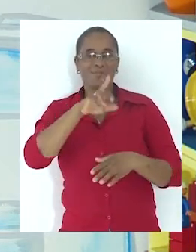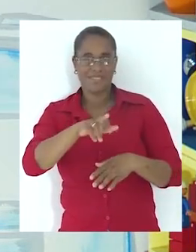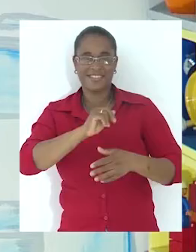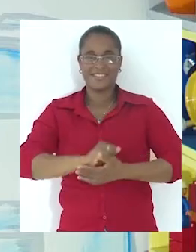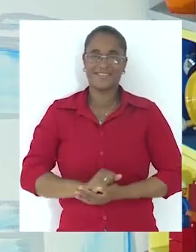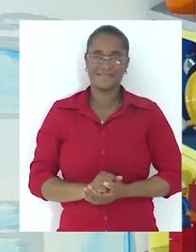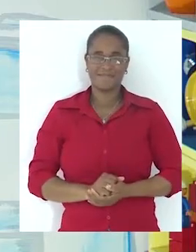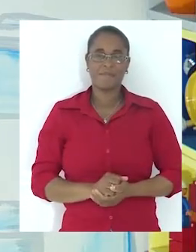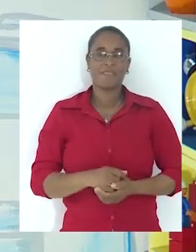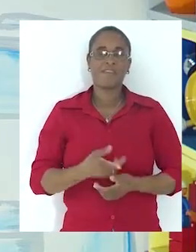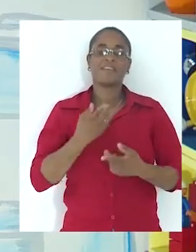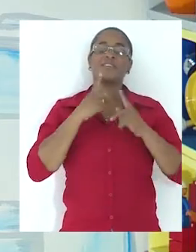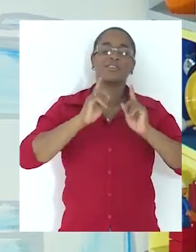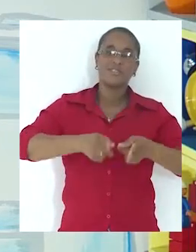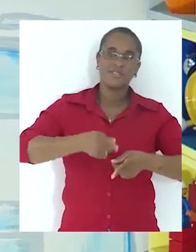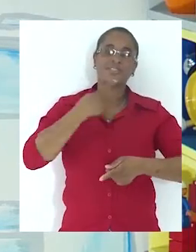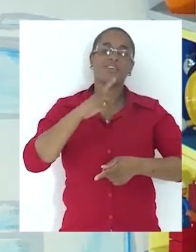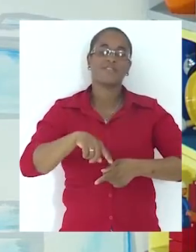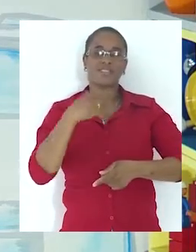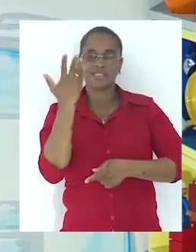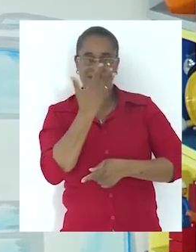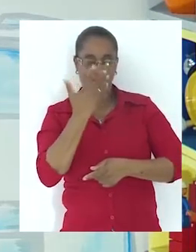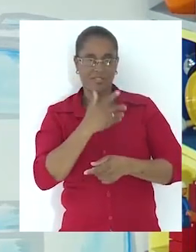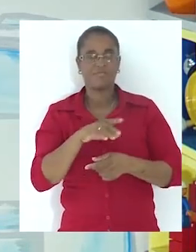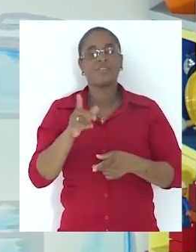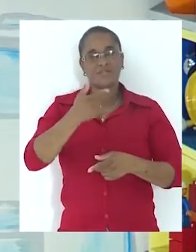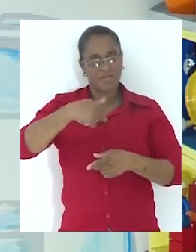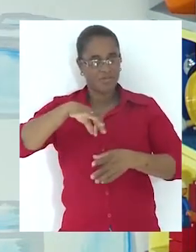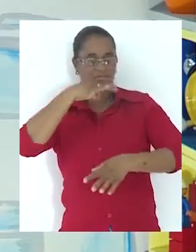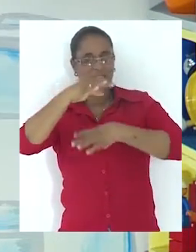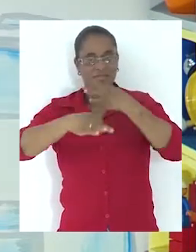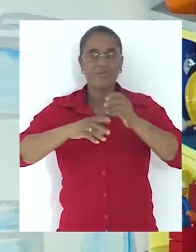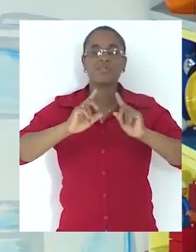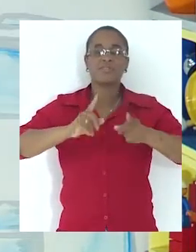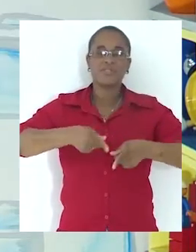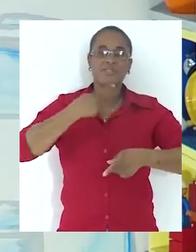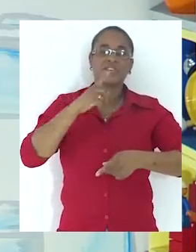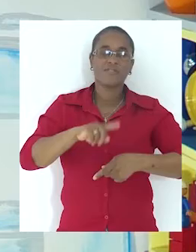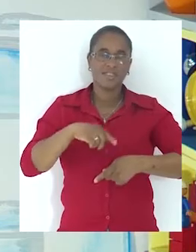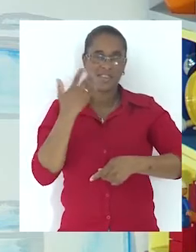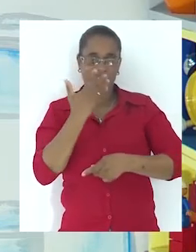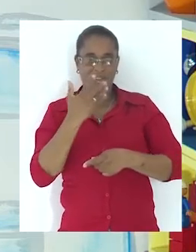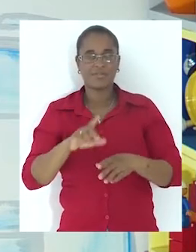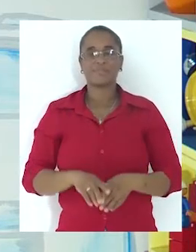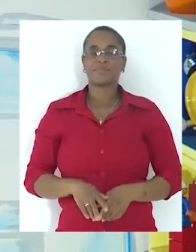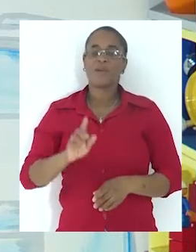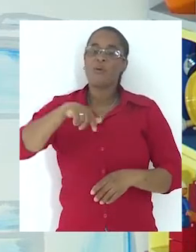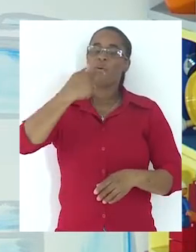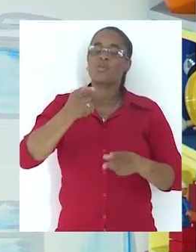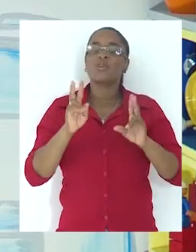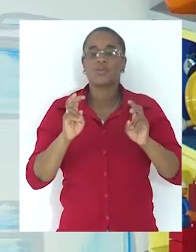resposta, a retoma das aulas. Portanto, estamos a falar da retoma, do reinício das aulas. Outro assunto